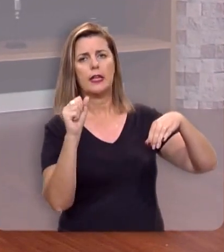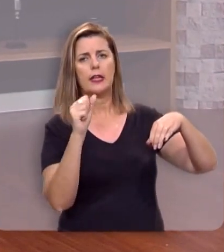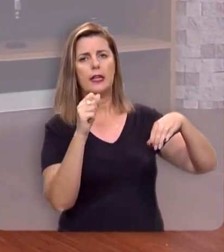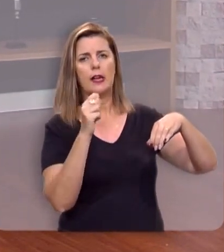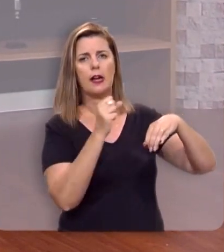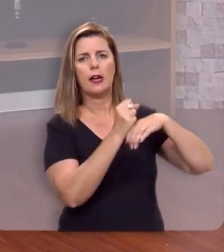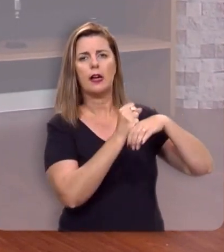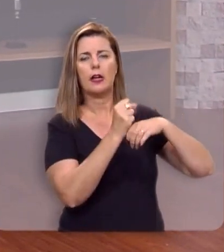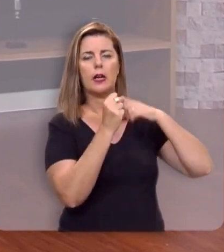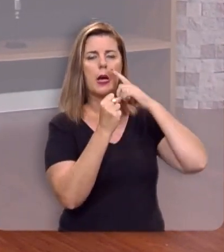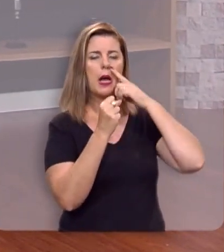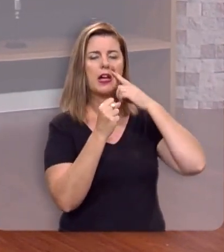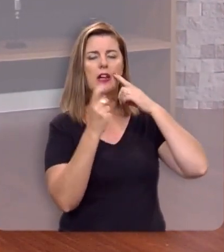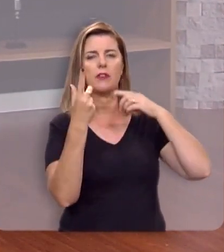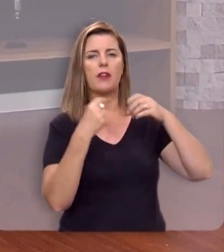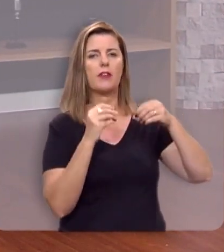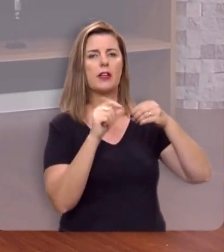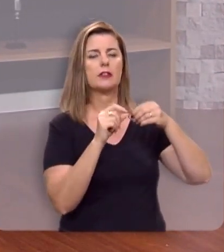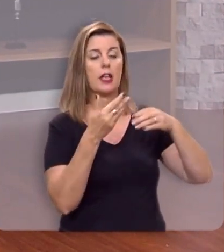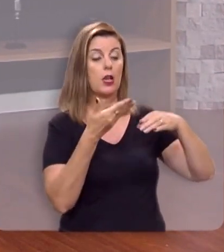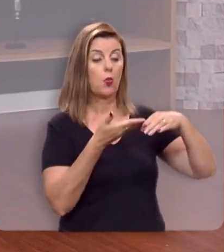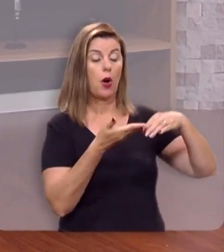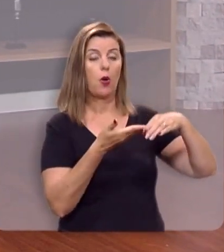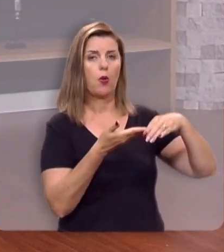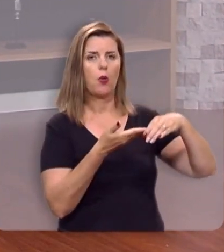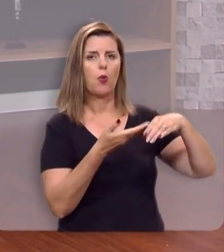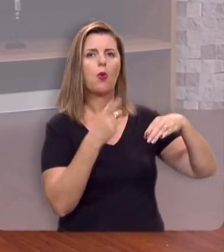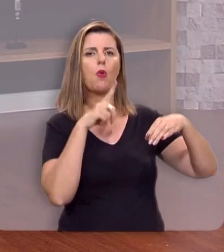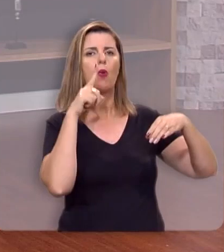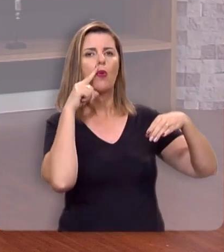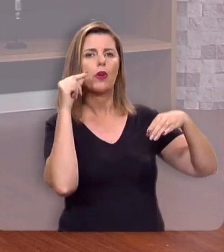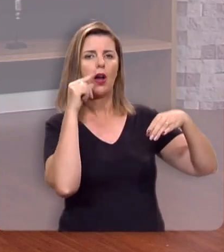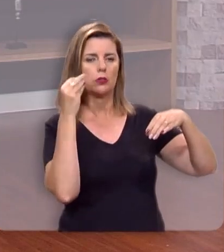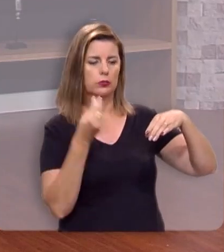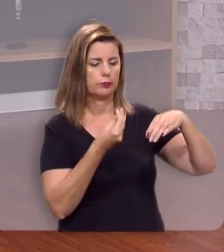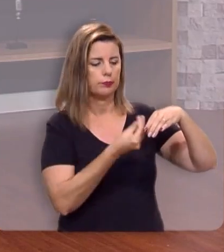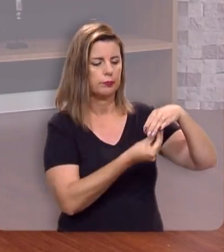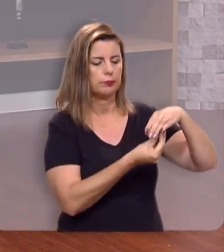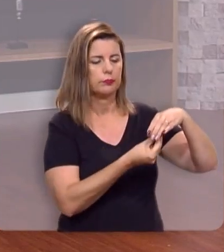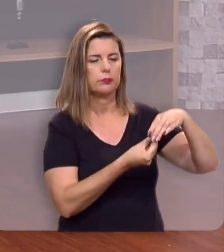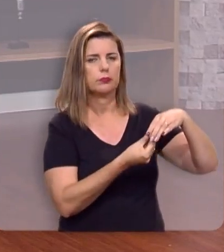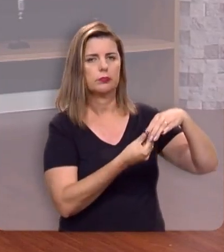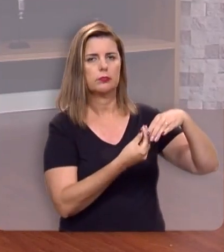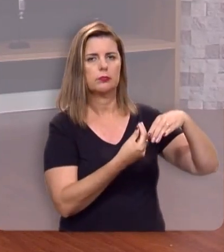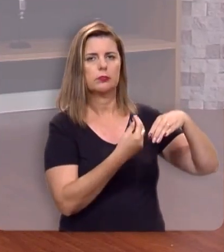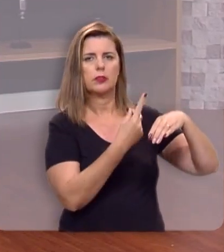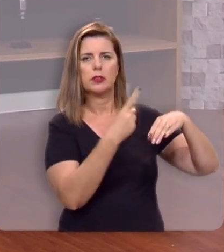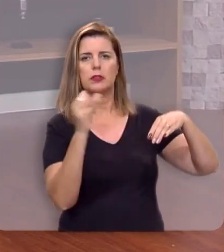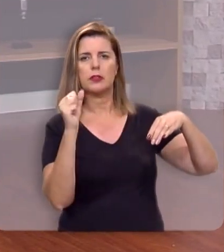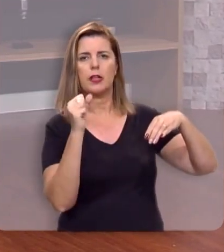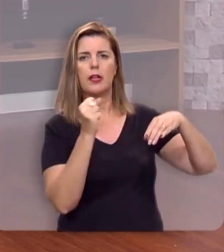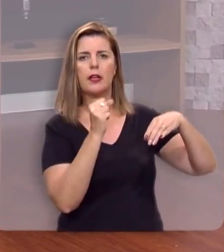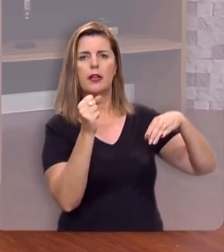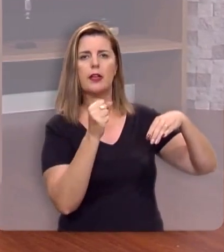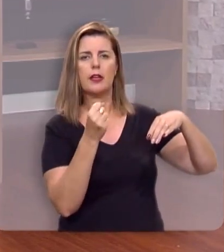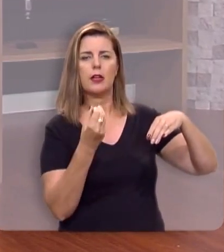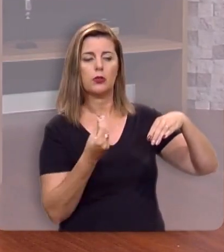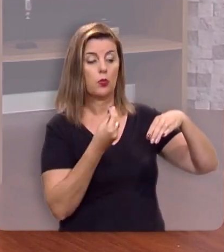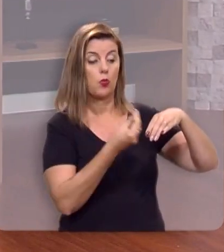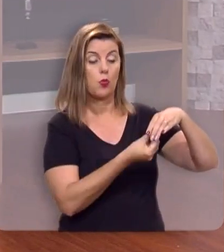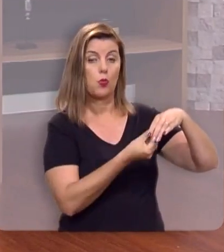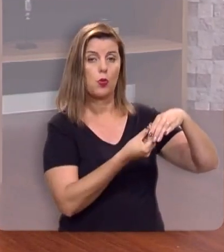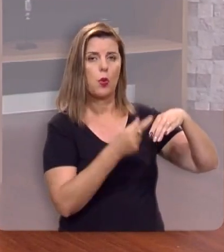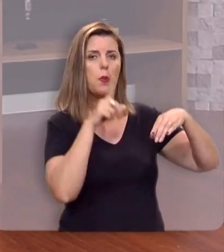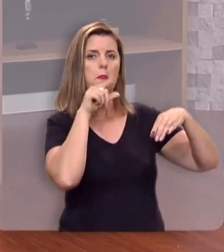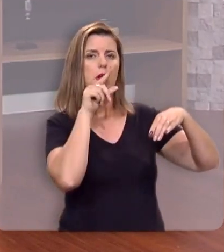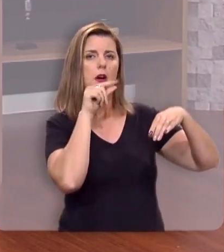família vai sepultar na mesma cova um gatinho de estimação. Daqui a 100 anos vai sepultar na mesma cova